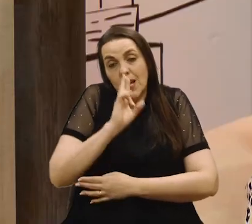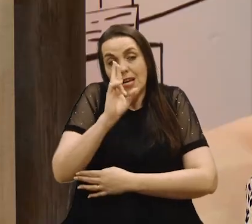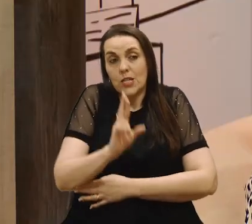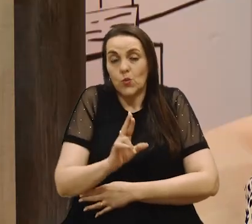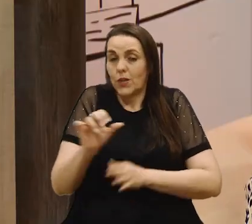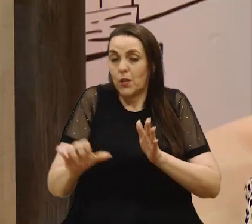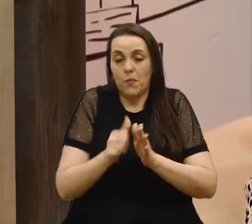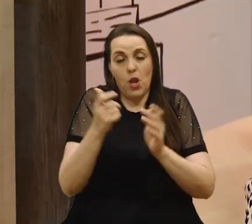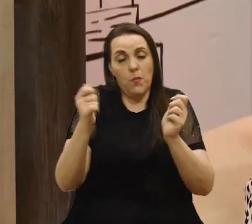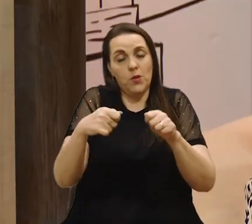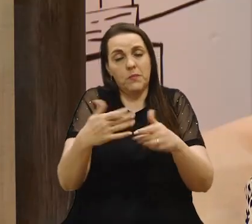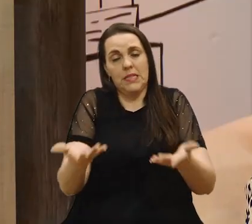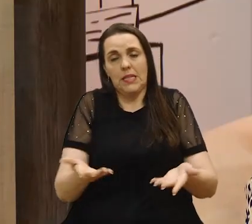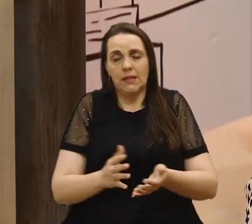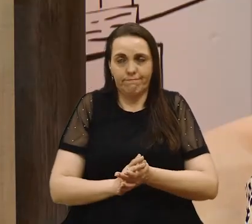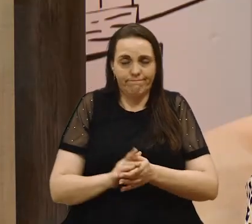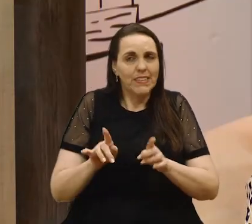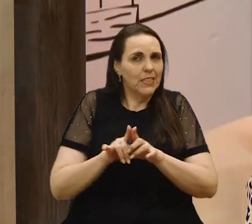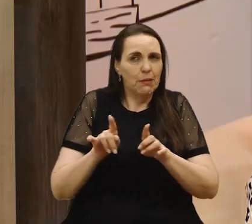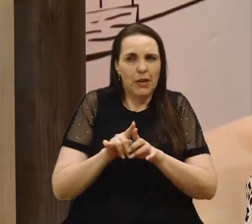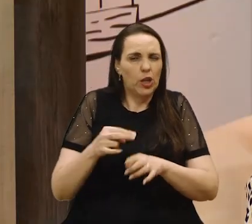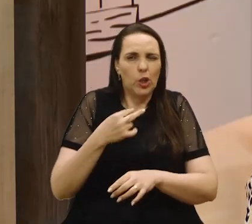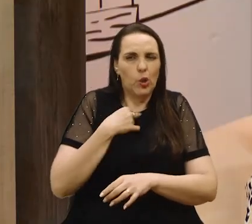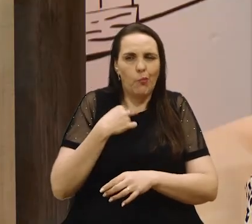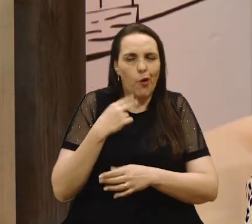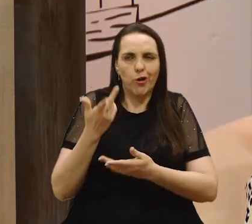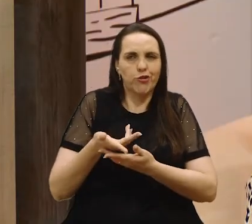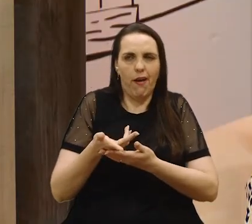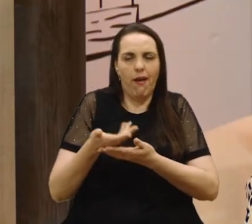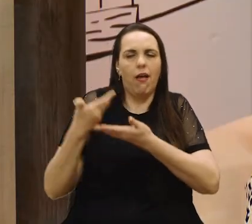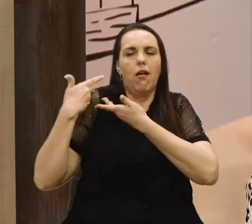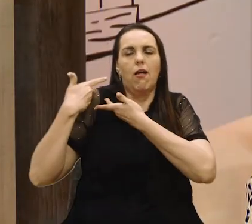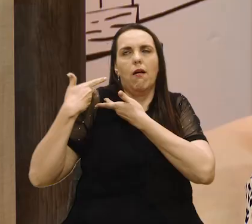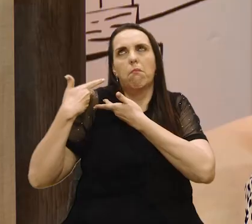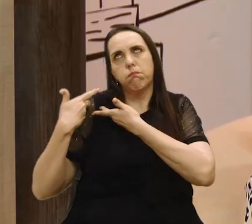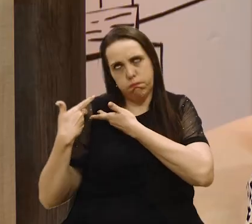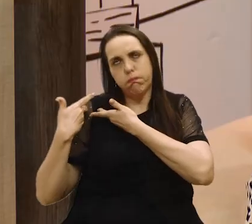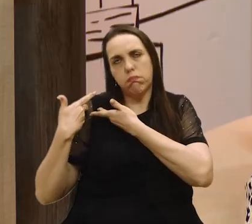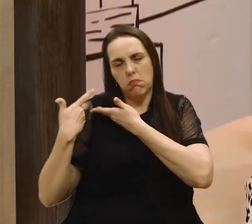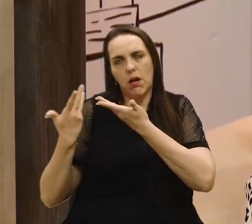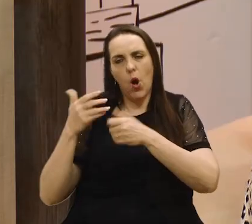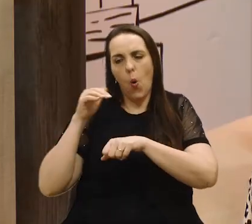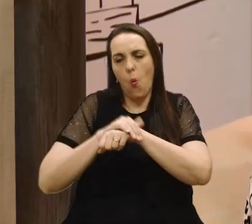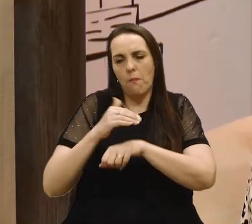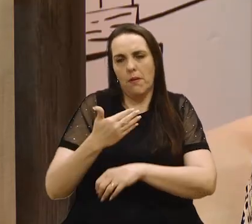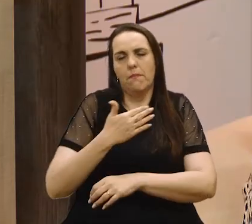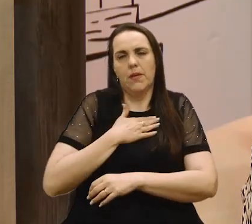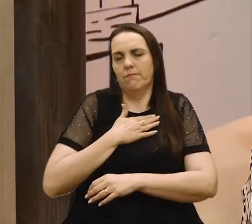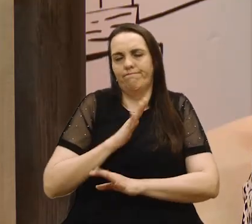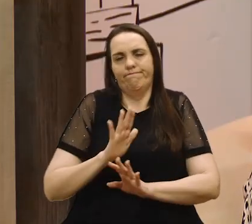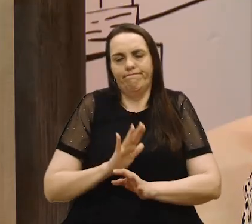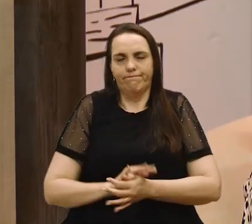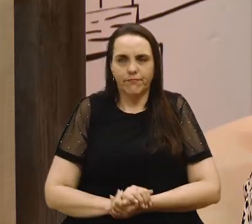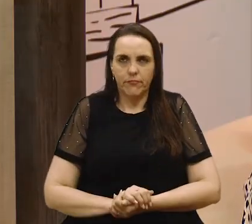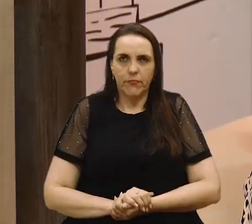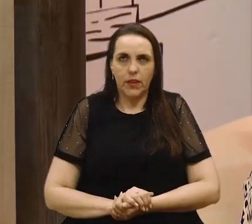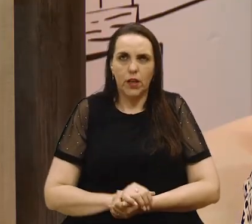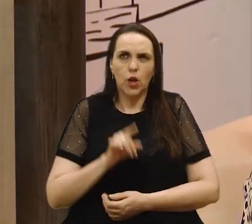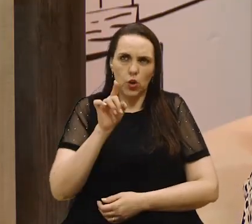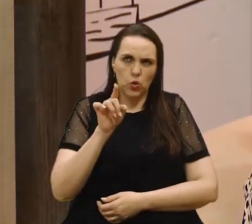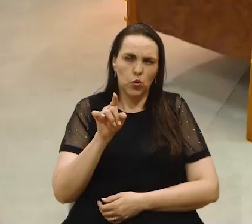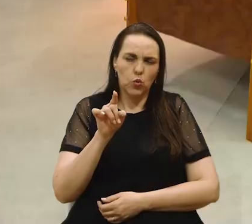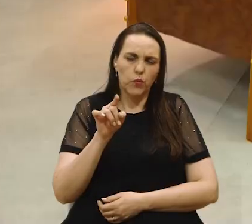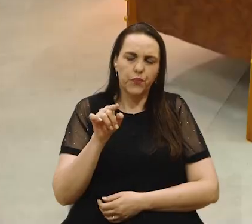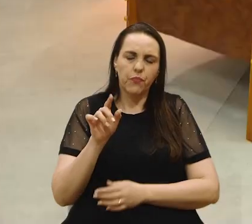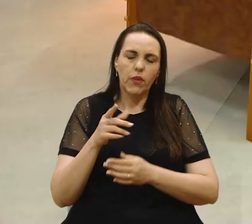o resultado não for o melhor possível, também não dá para levar isso como uma carga nas costas de a culpa foi minha. Tu